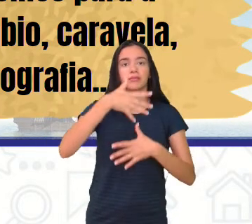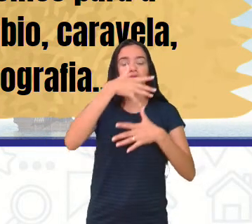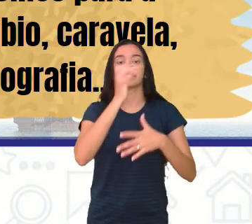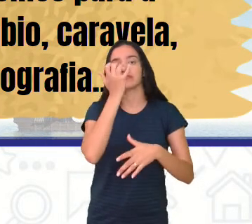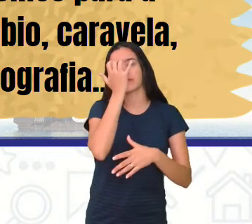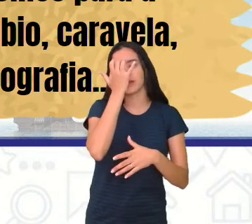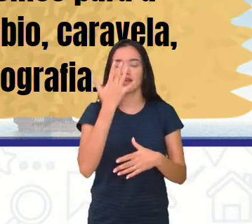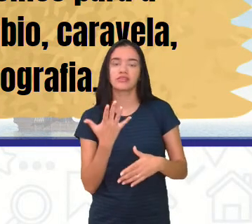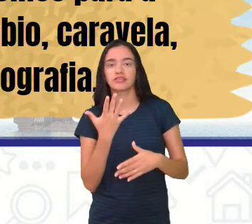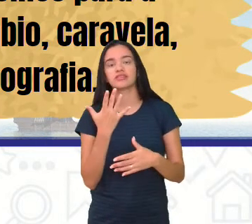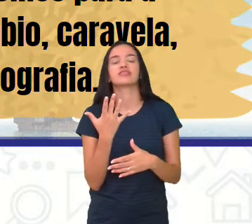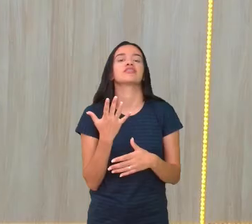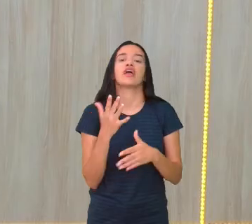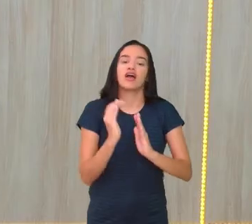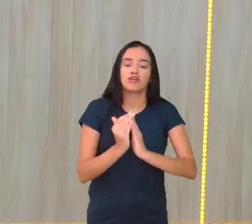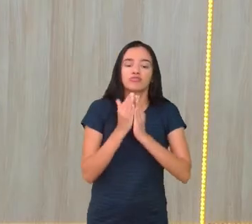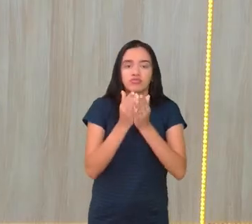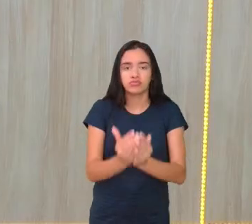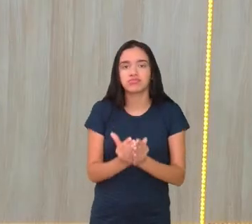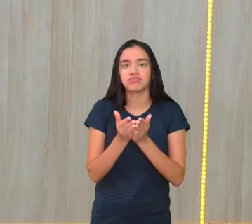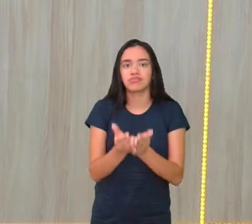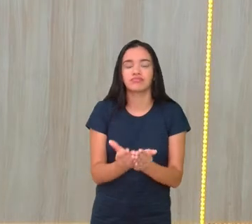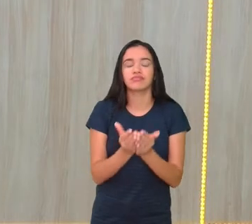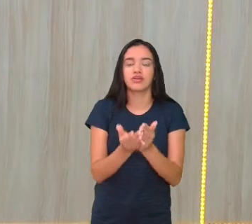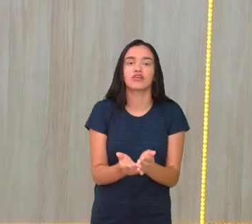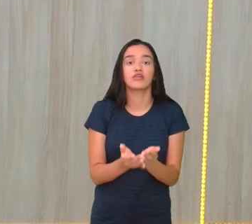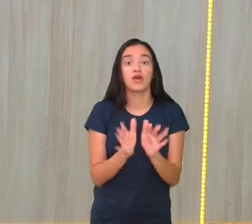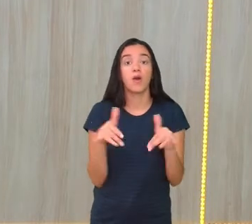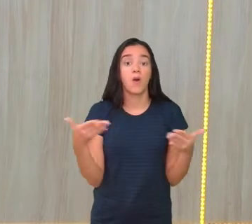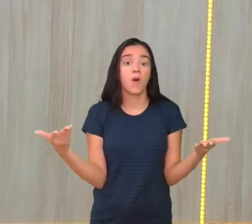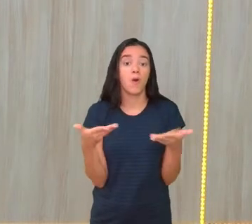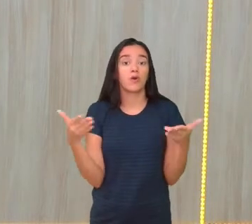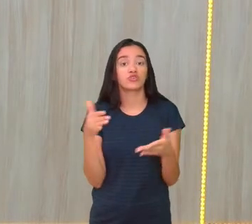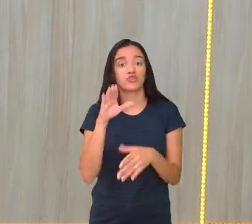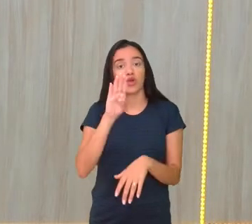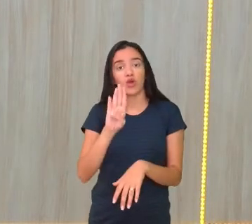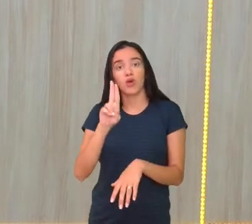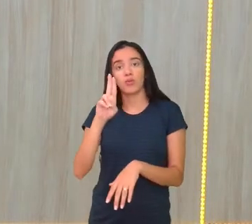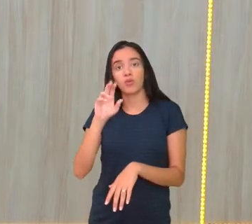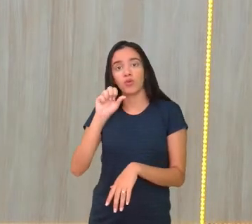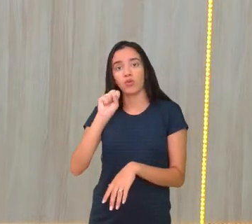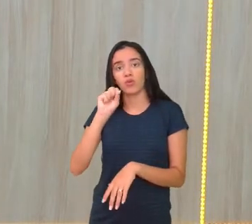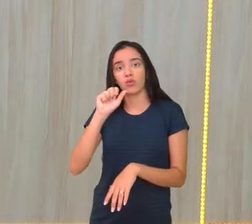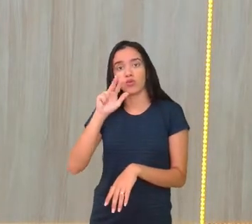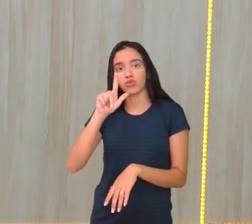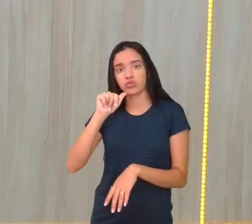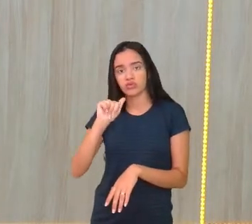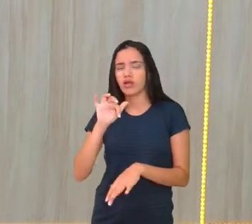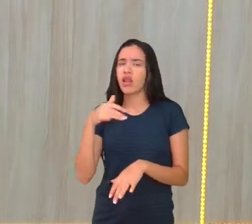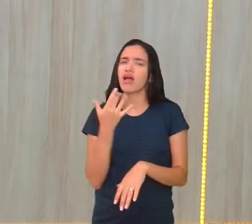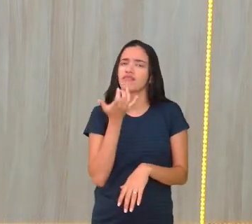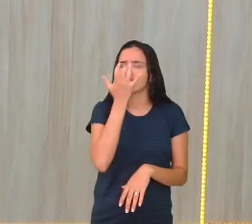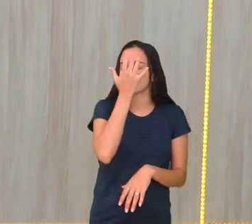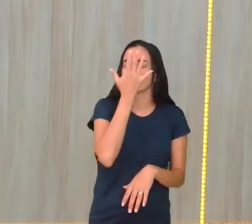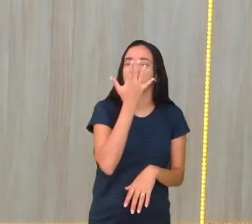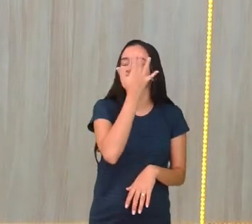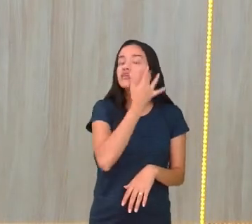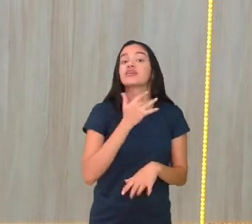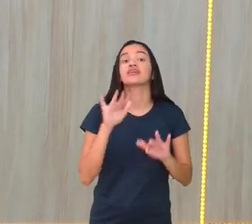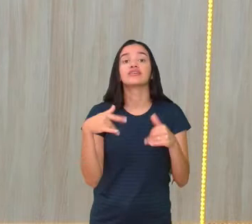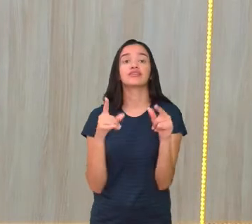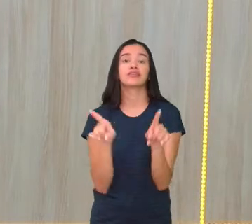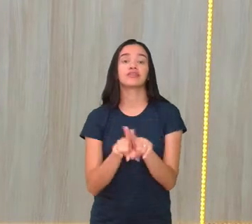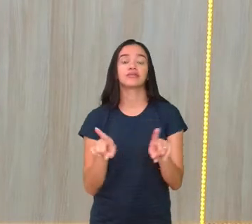a navegação, certo? Bússola, hoje a gente encontra, né, de forma bem fácil, inclusive na